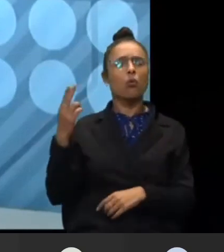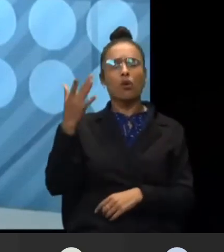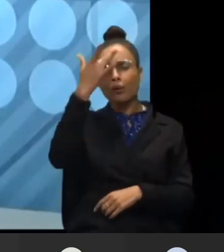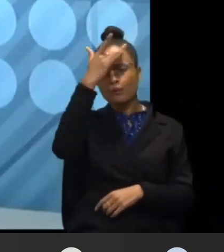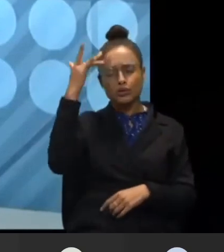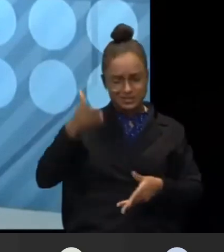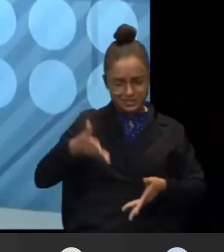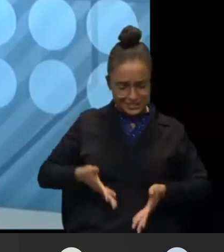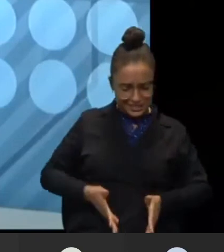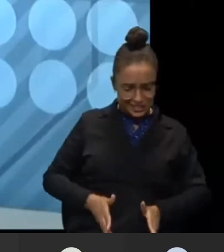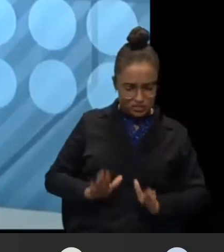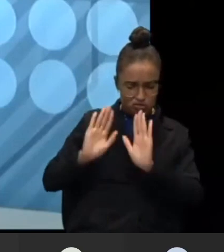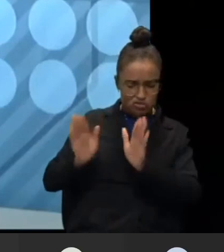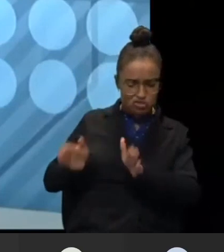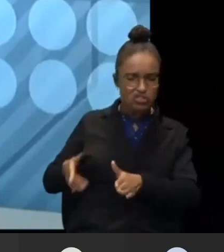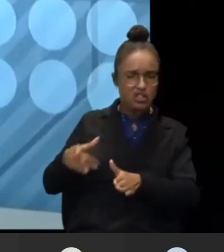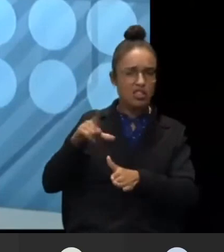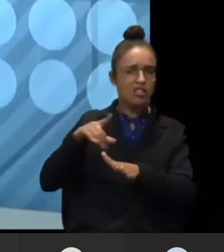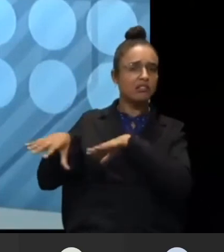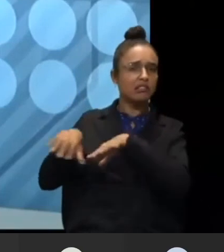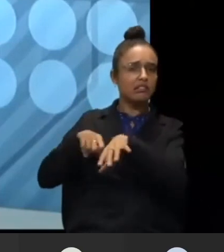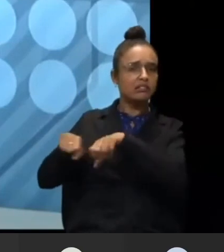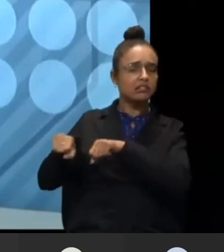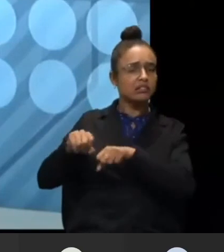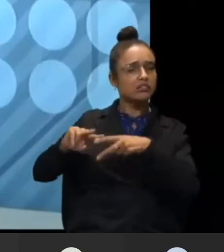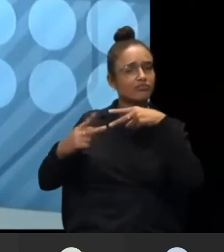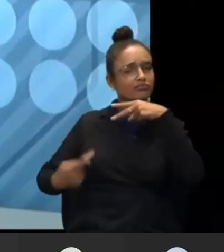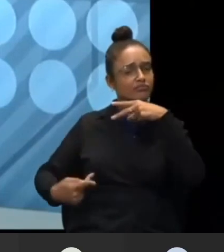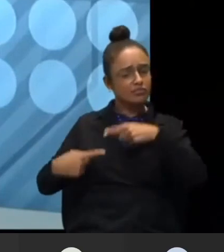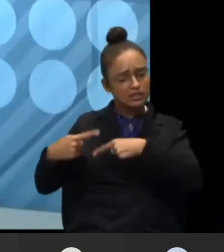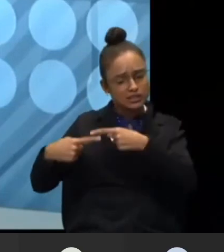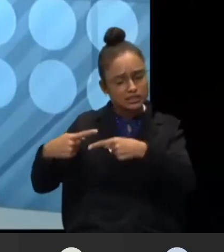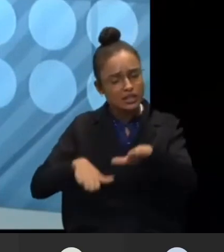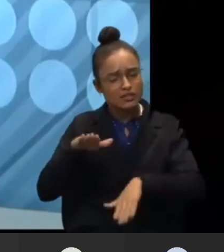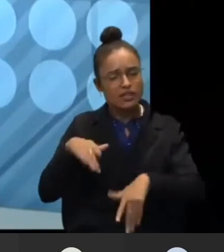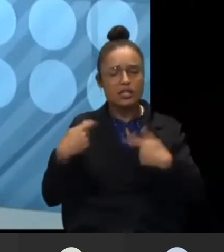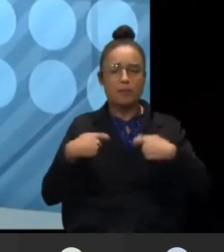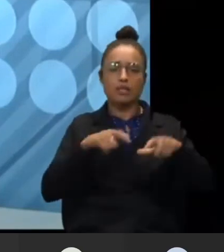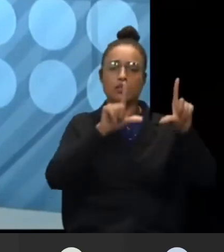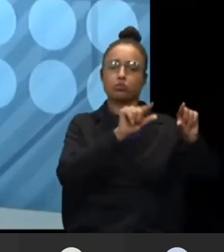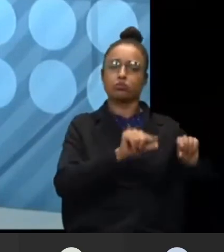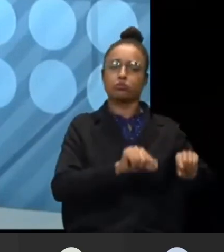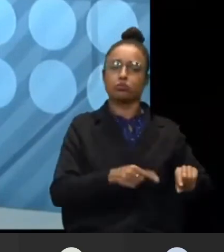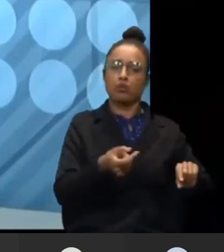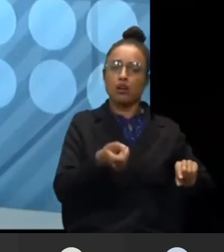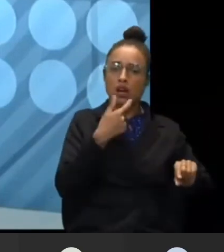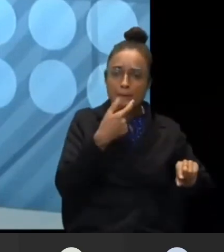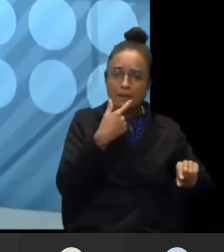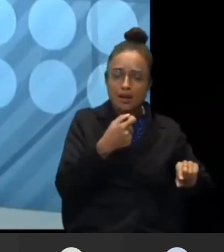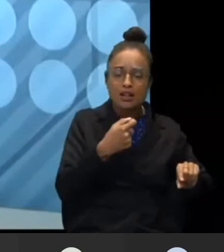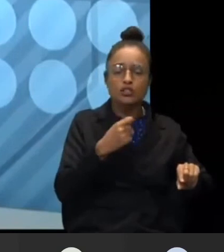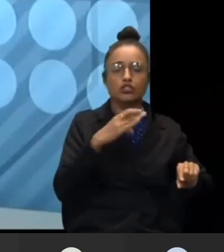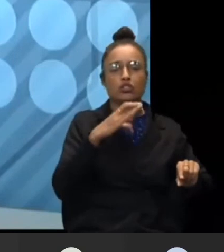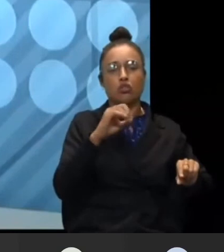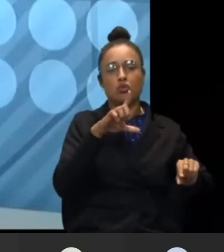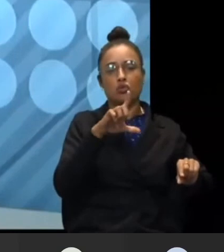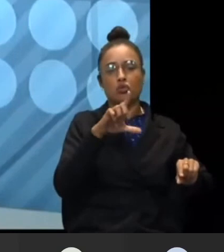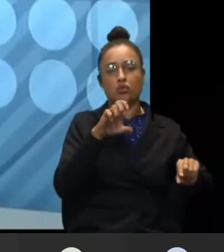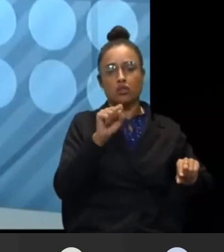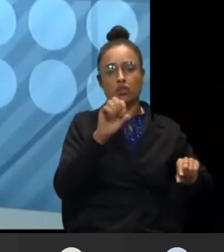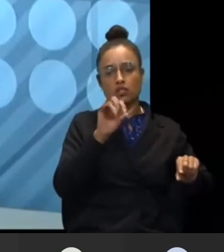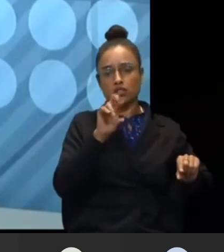elevada produção endógena do colesterol, a pessoa precisa entrar com medicação para diminuir a produção de colesterol, porque ele faz parte de